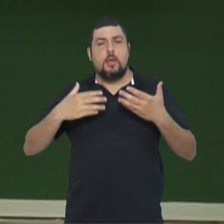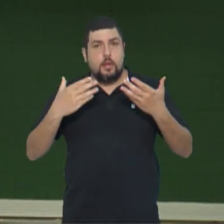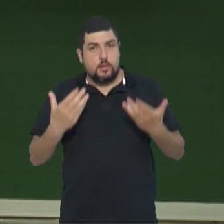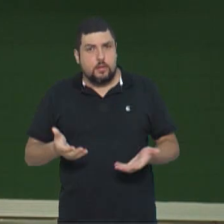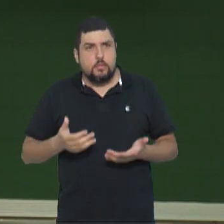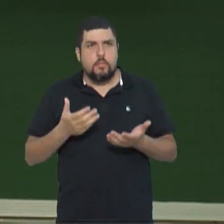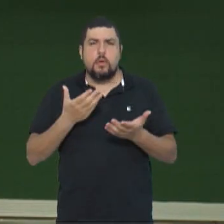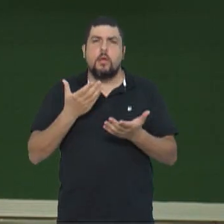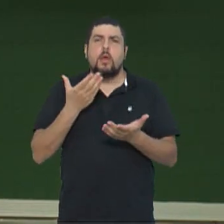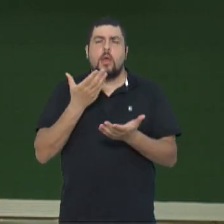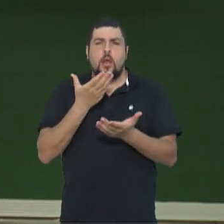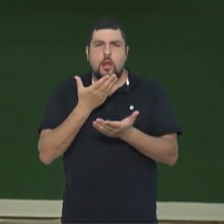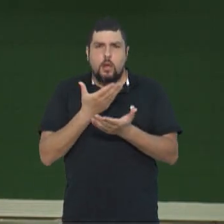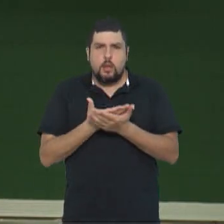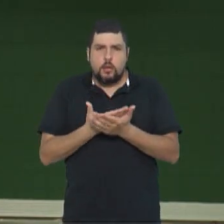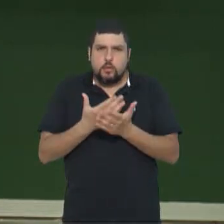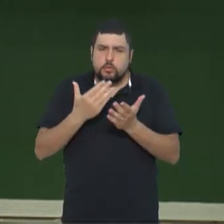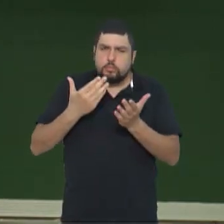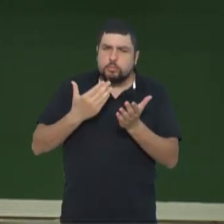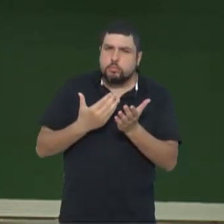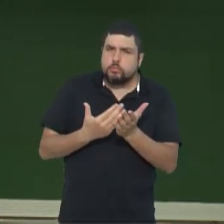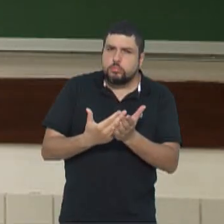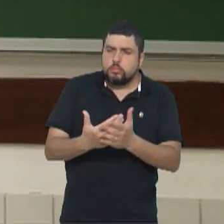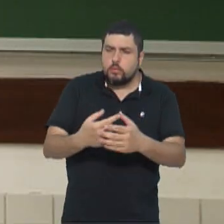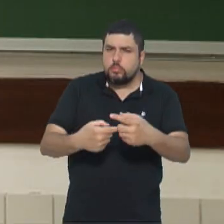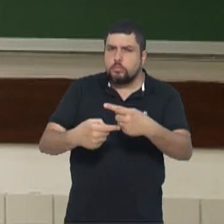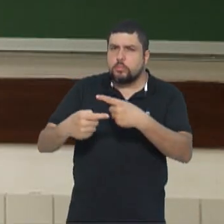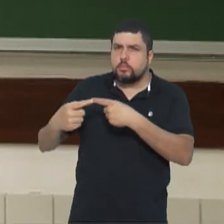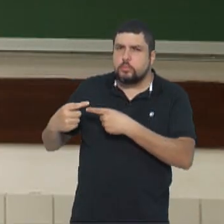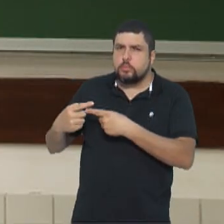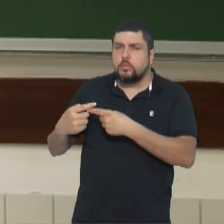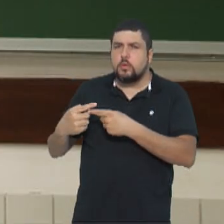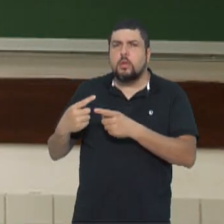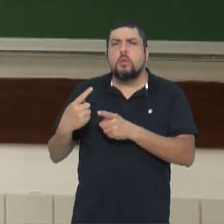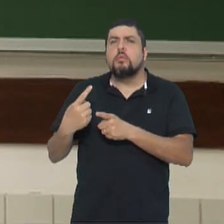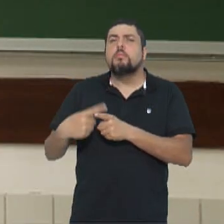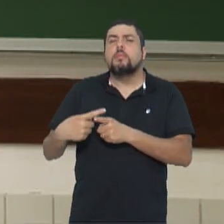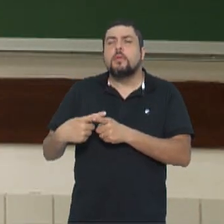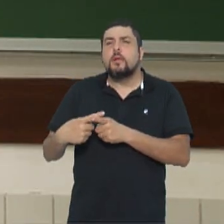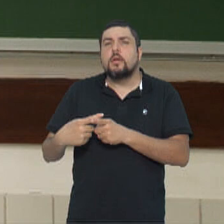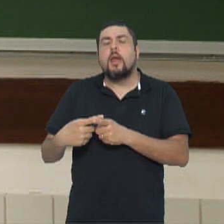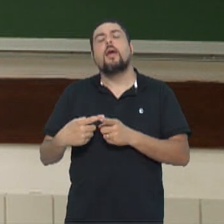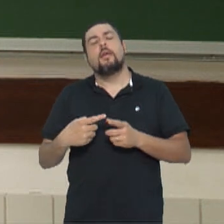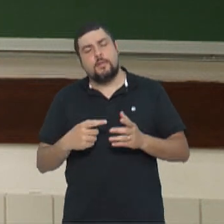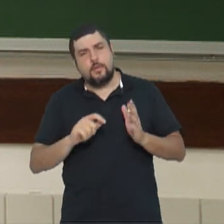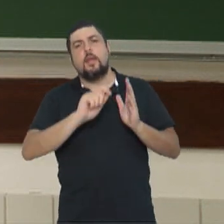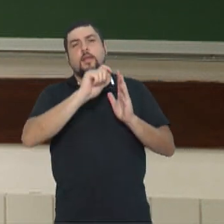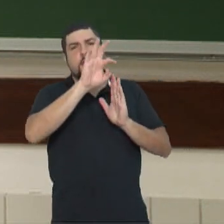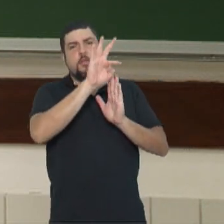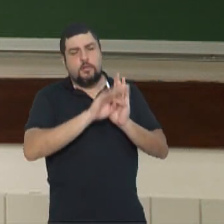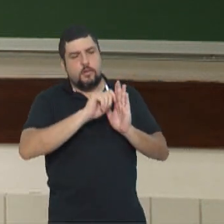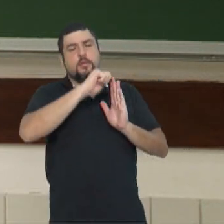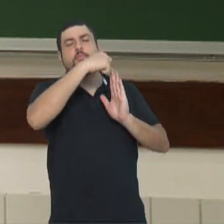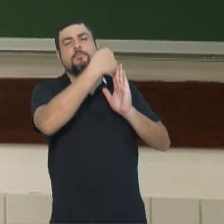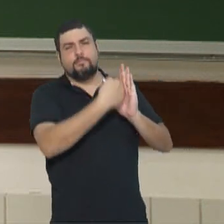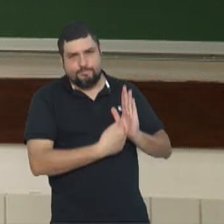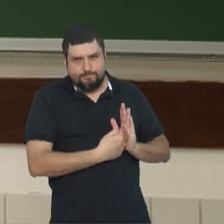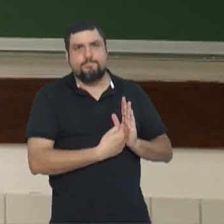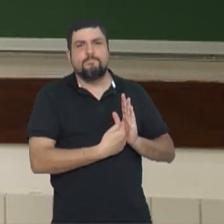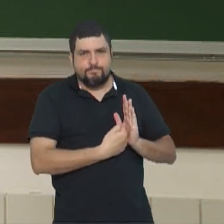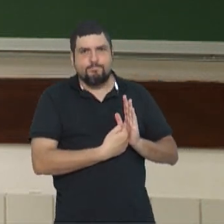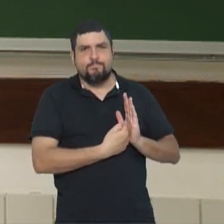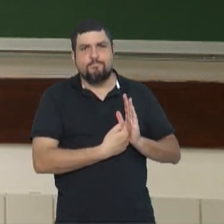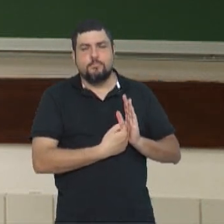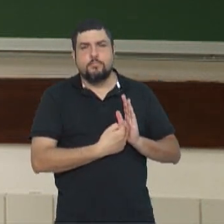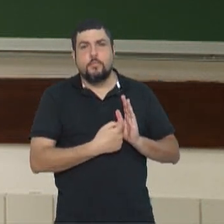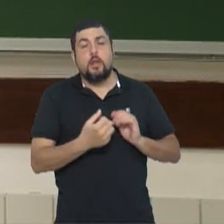aula para pensar sobre isso, né? Porque a gente vai falar de produção de texto, meu caro. E aí, quando eu falo de produção de texto, o meu aluno